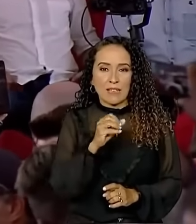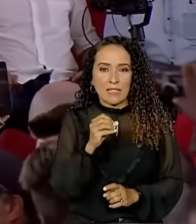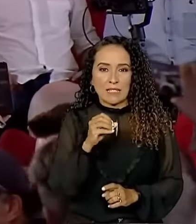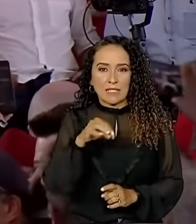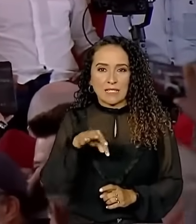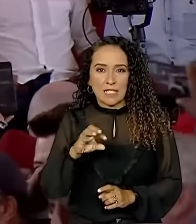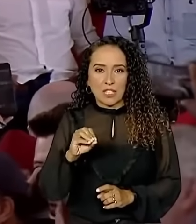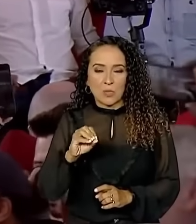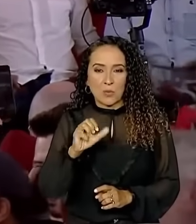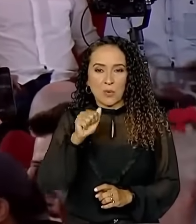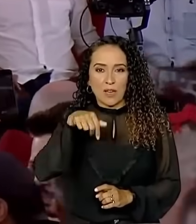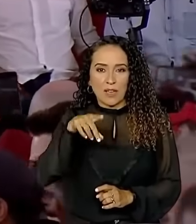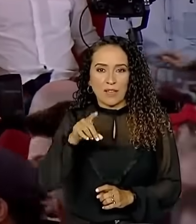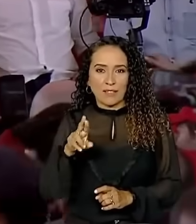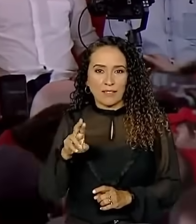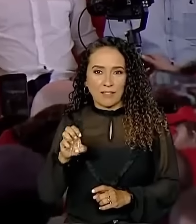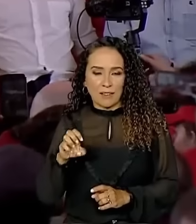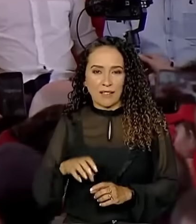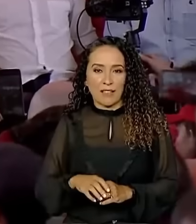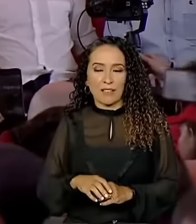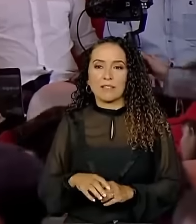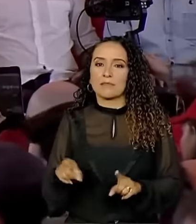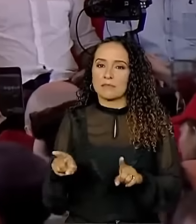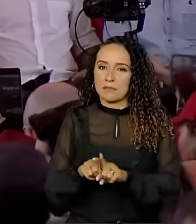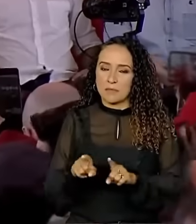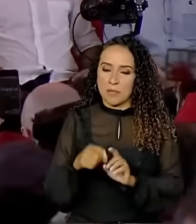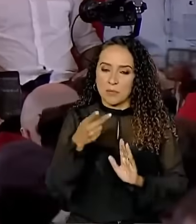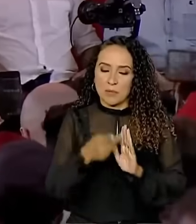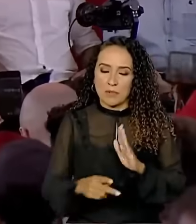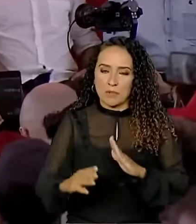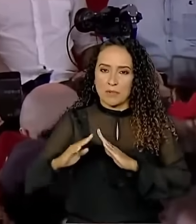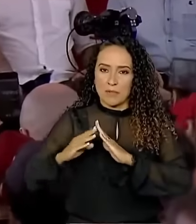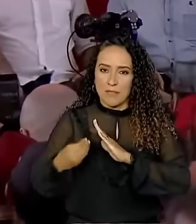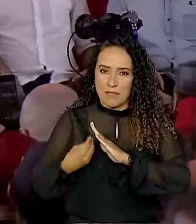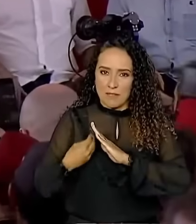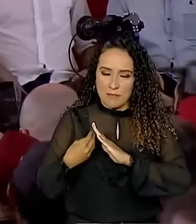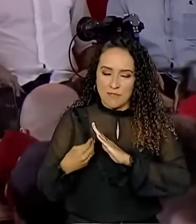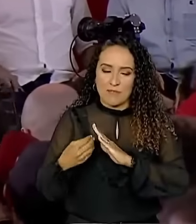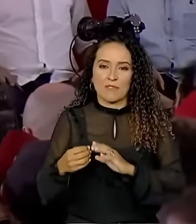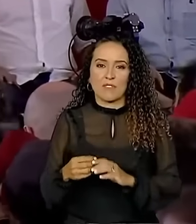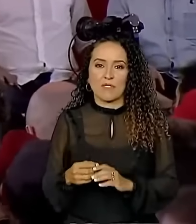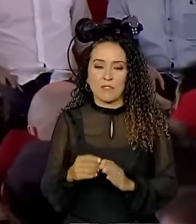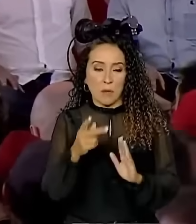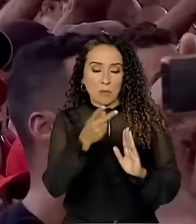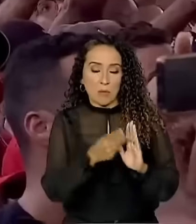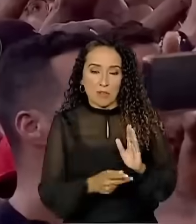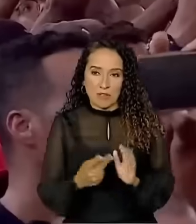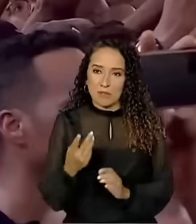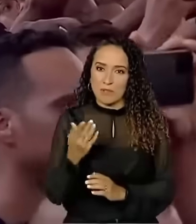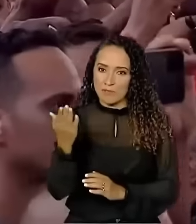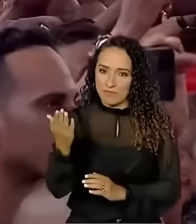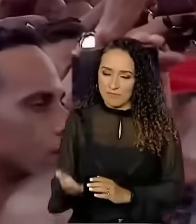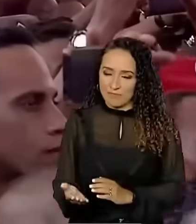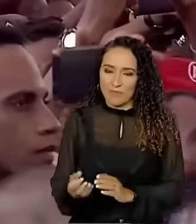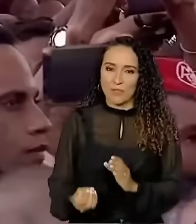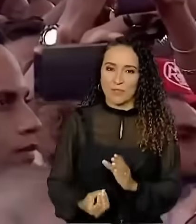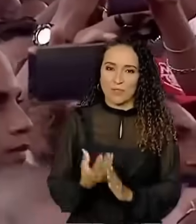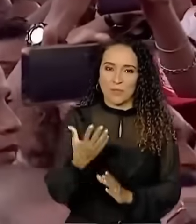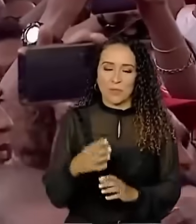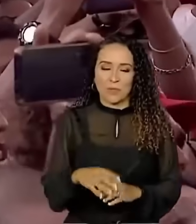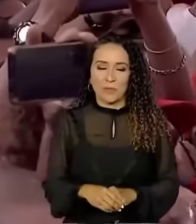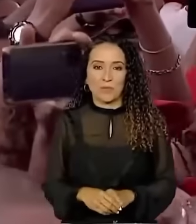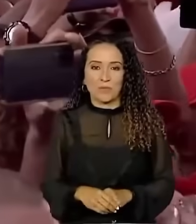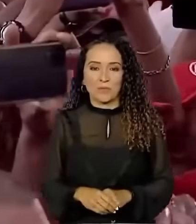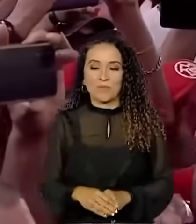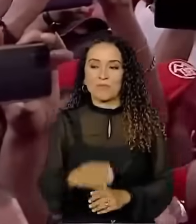Novo Pinheirinho, pelo Minha Casa Minha Vida Entidades, um programa que o senhor criou, um